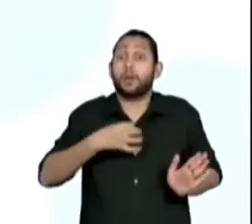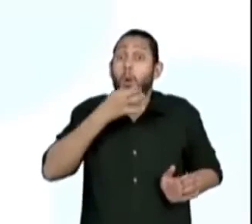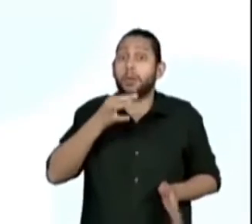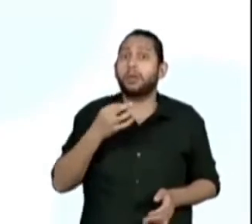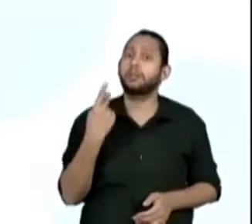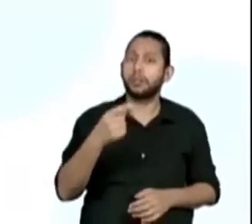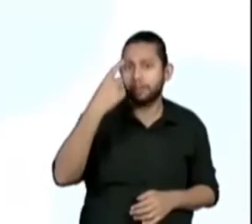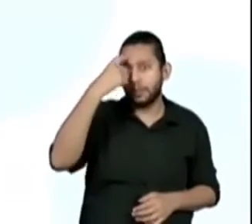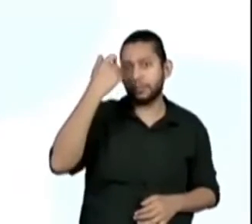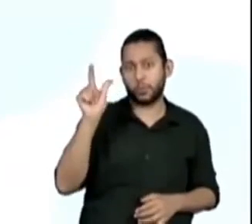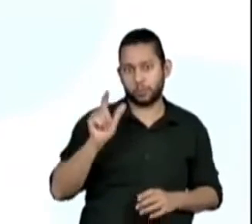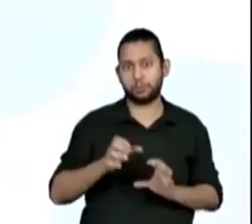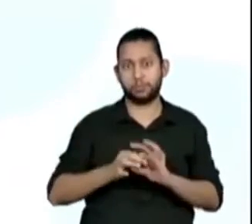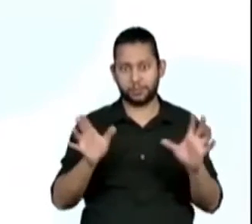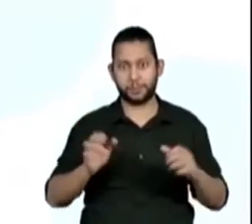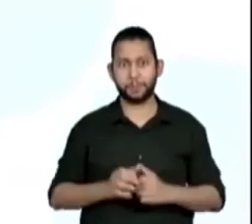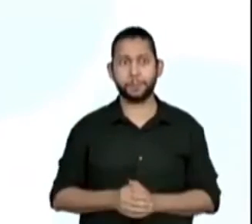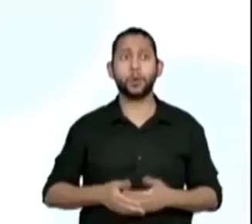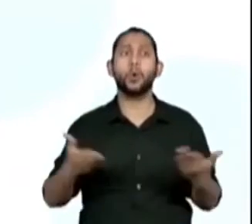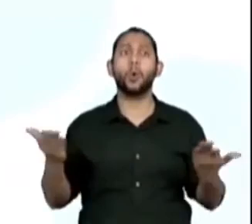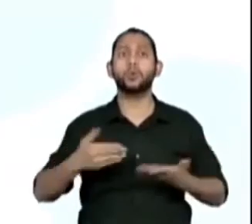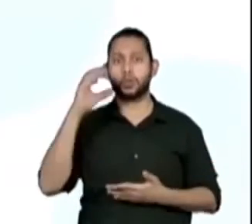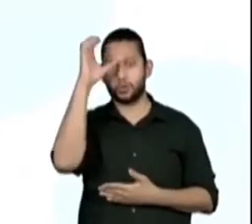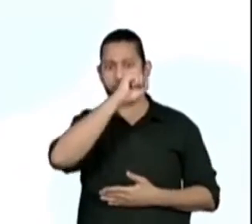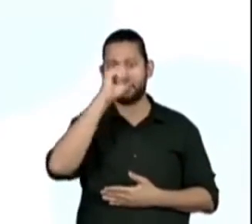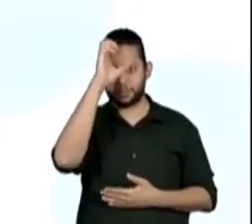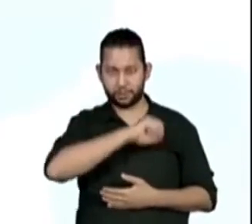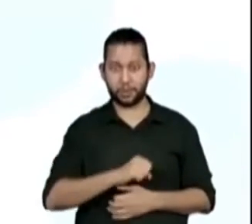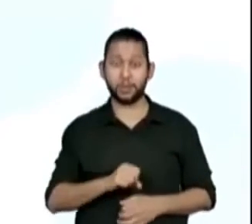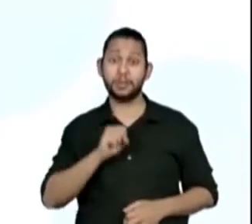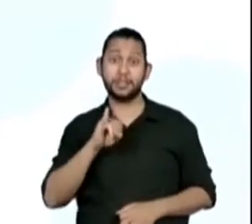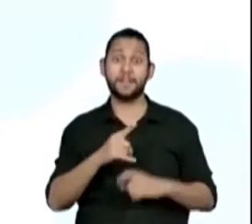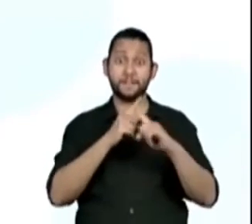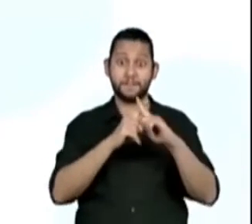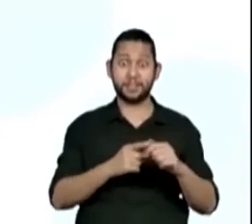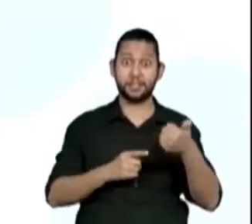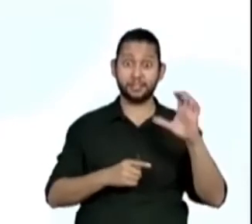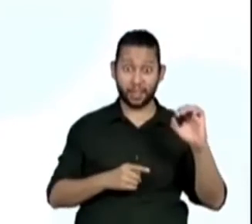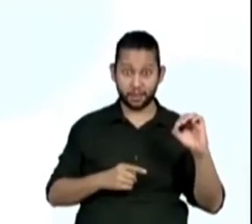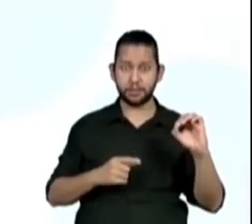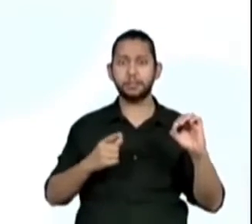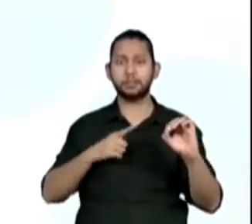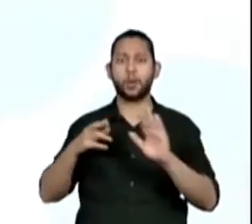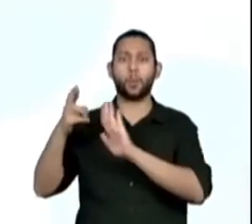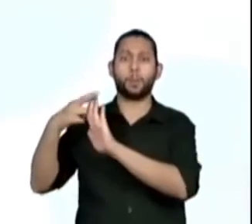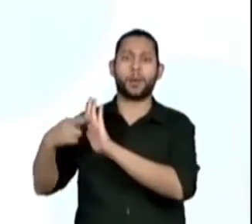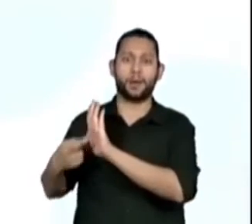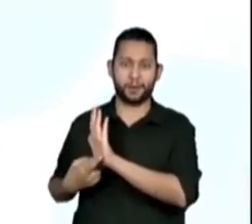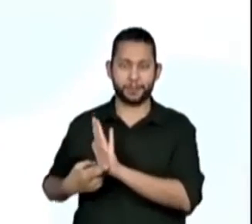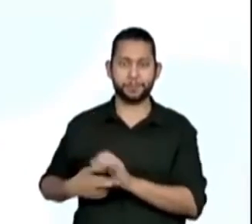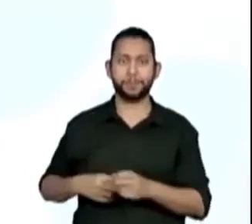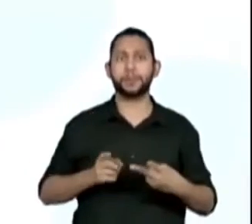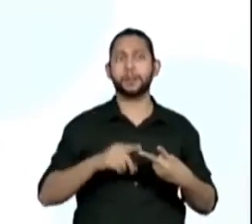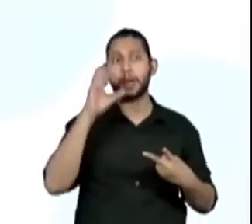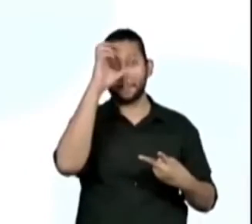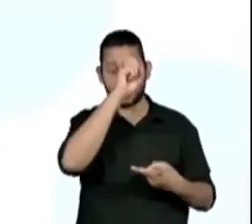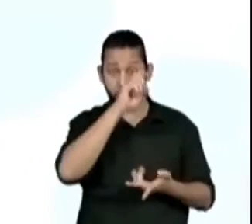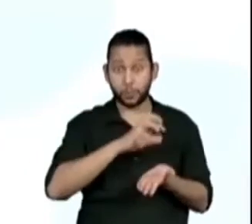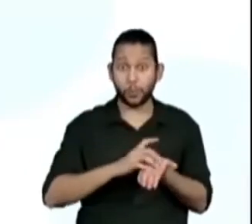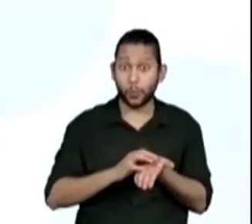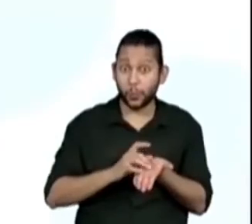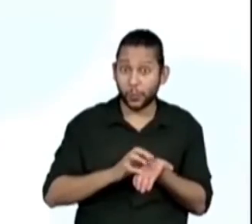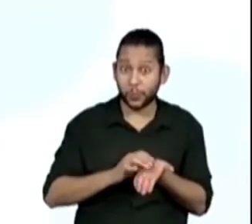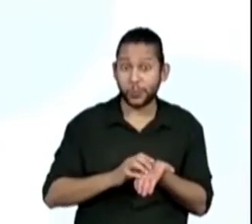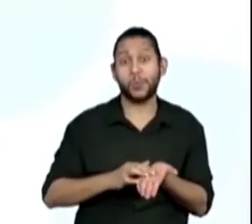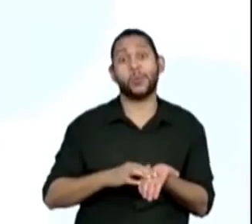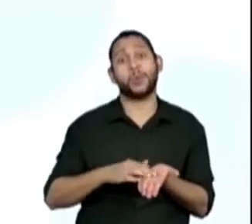pouquinho sobre as regularidades de uma multiplicação por 10, porque tem regularidades. Nós usamos a calculadora. Fizemos leitura